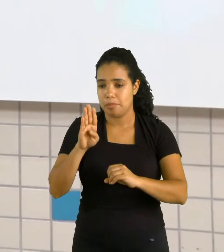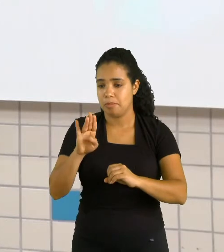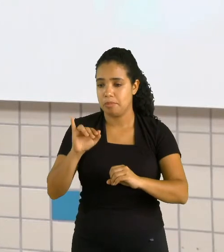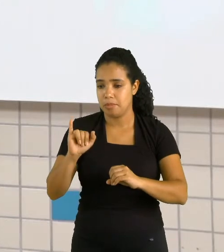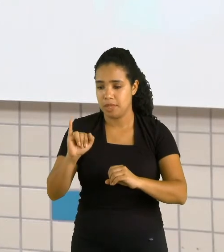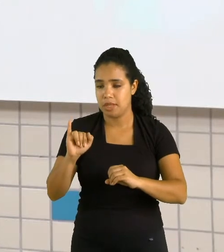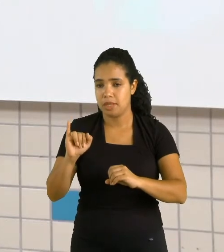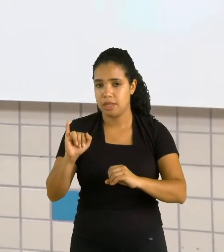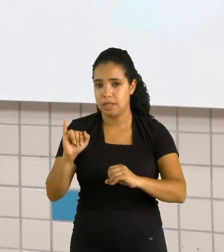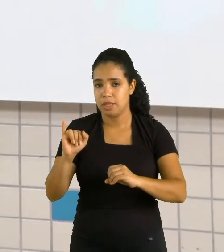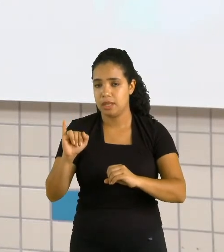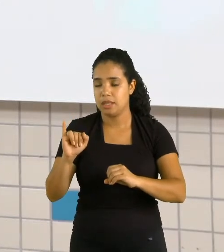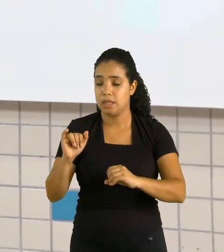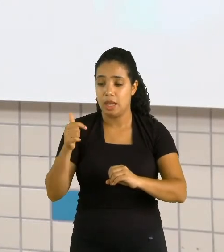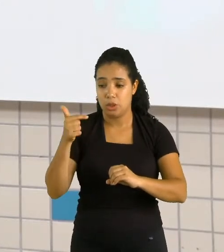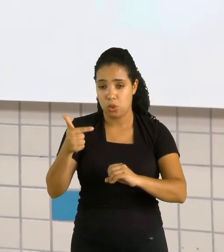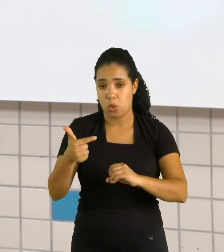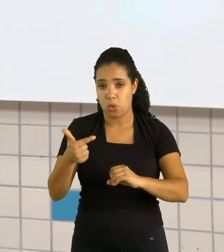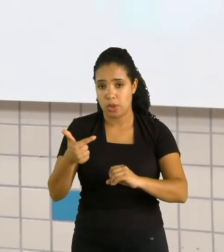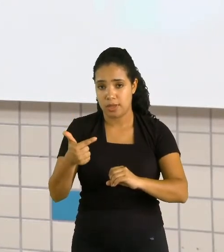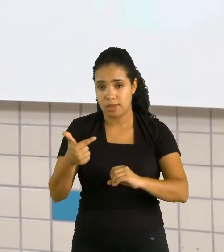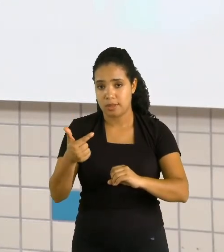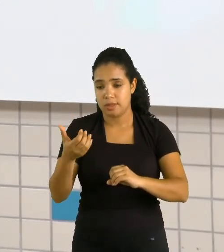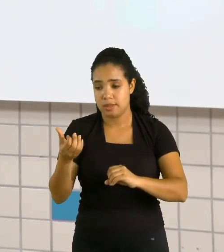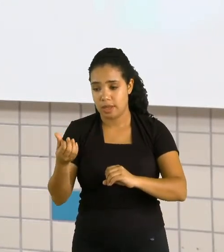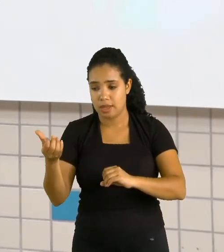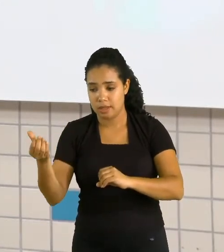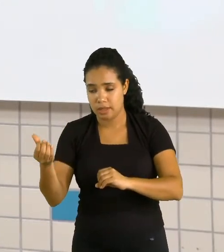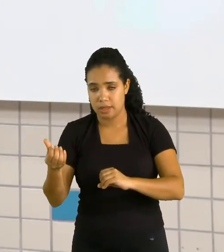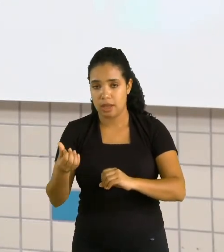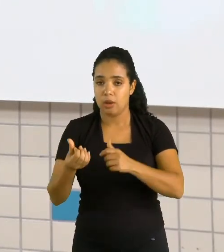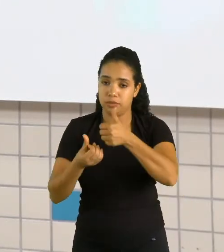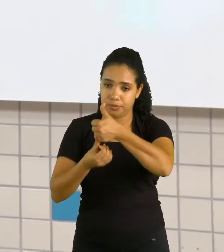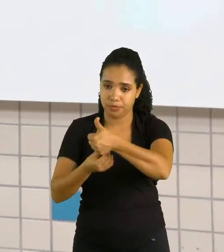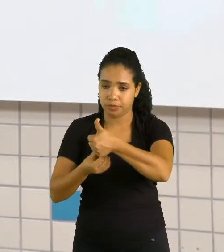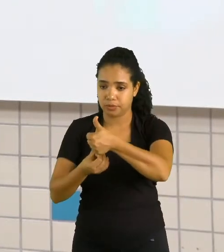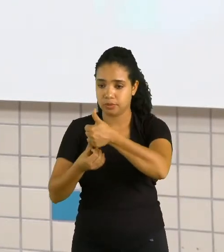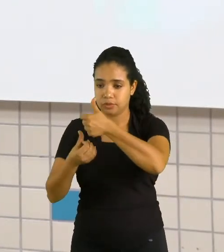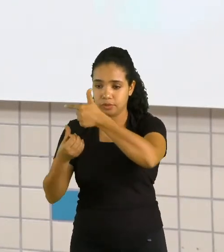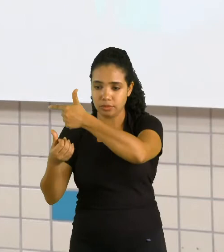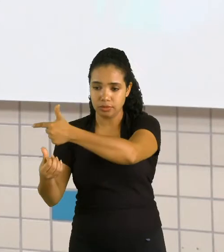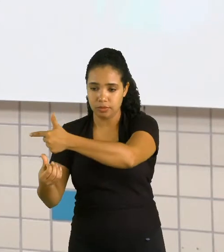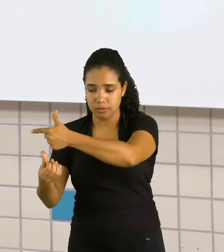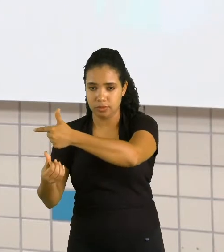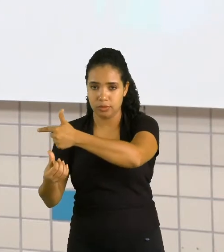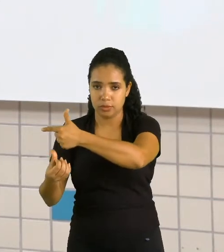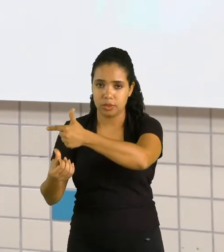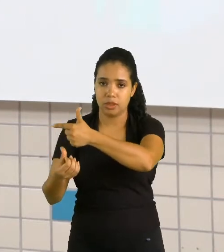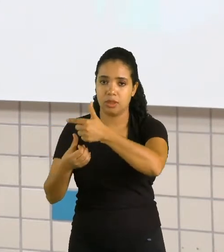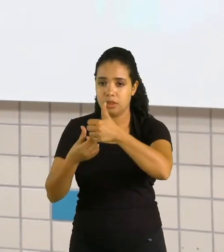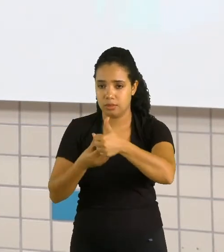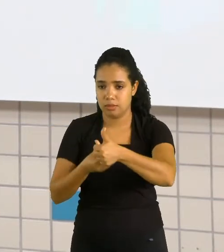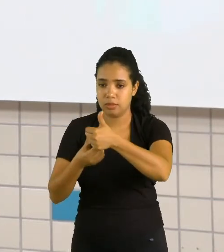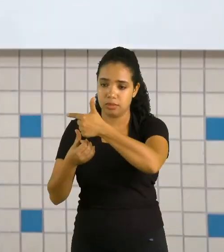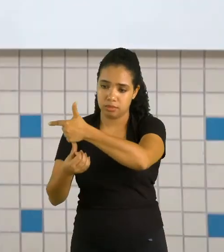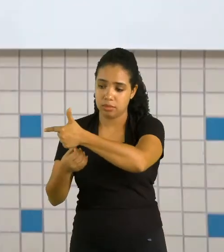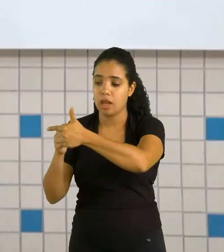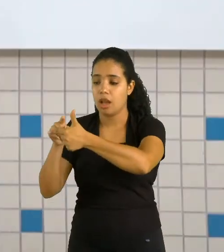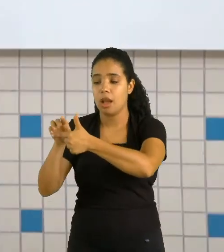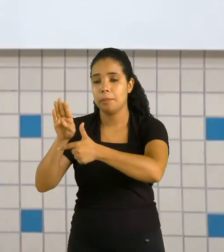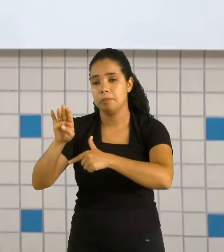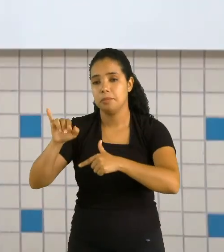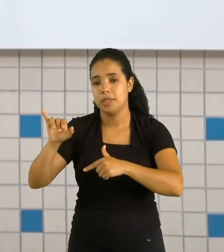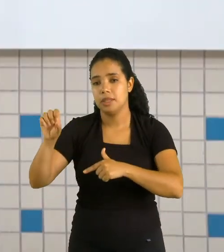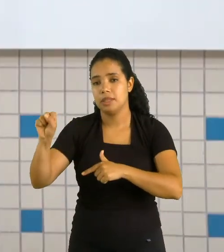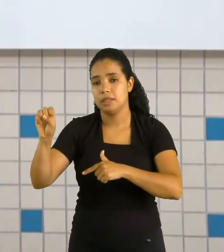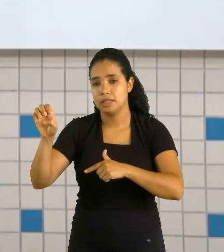bi de 2 e sexto de 6. 2, 6. É só por causa disso que então é chamado de ano bissexto. O eixo